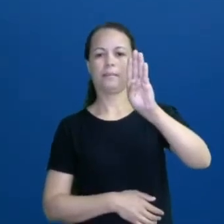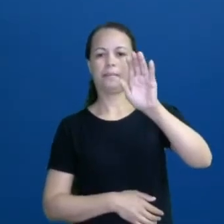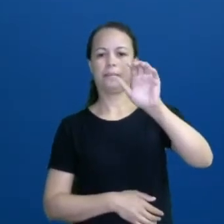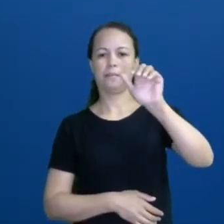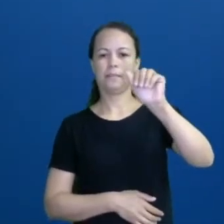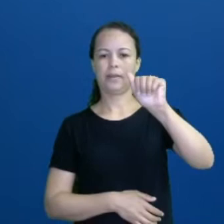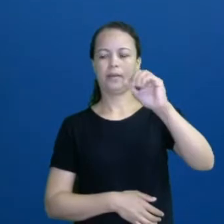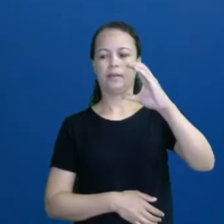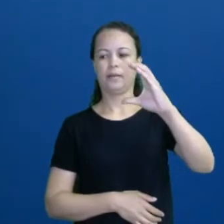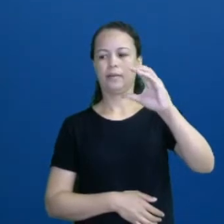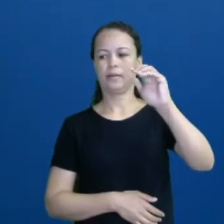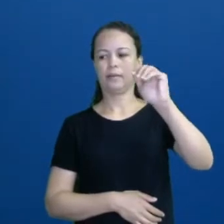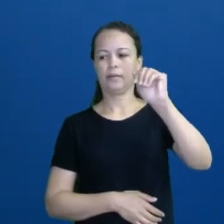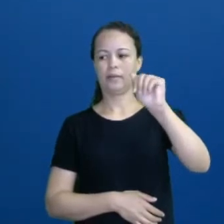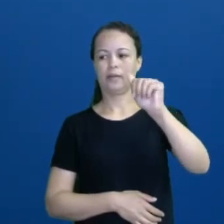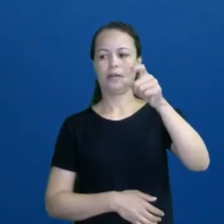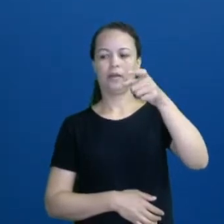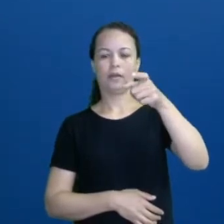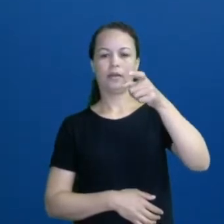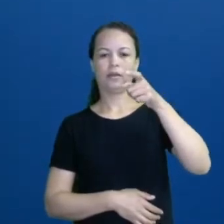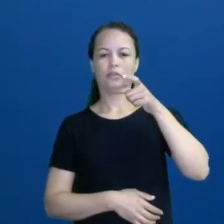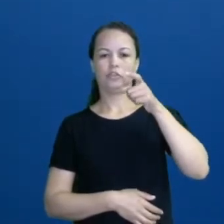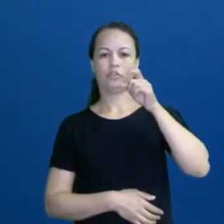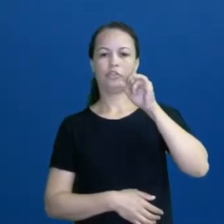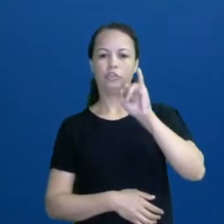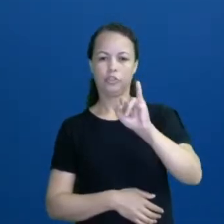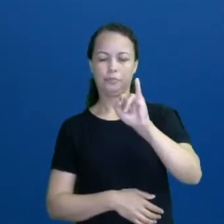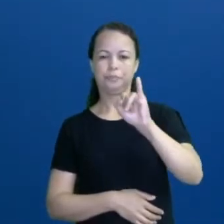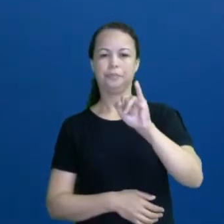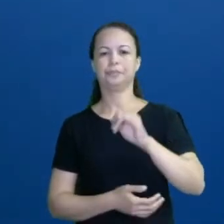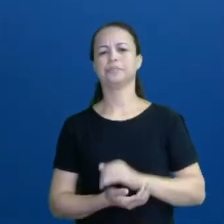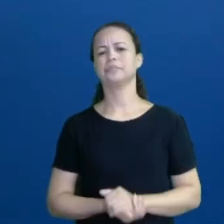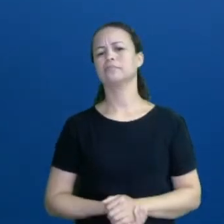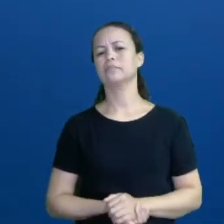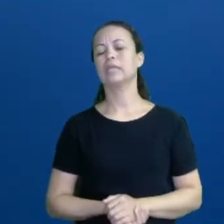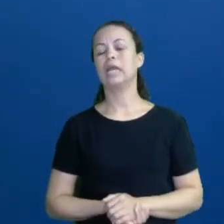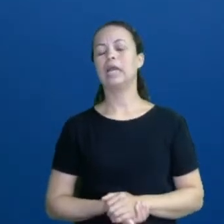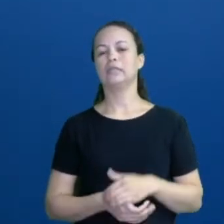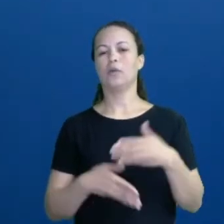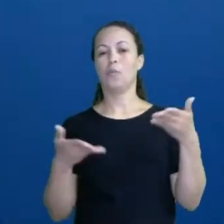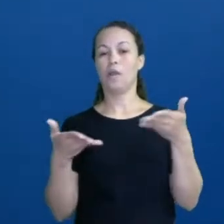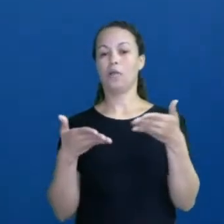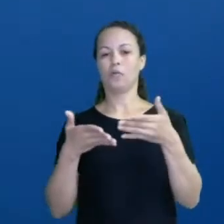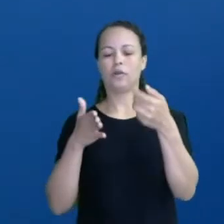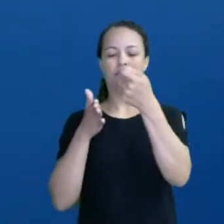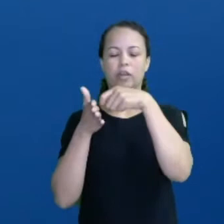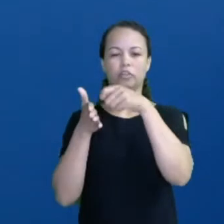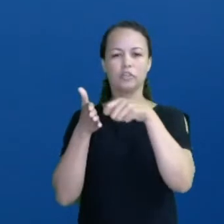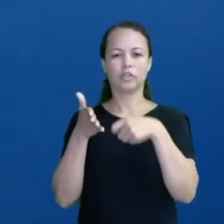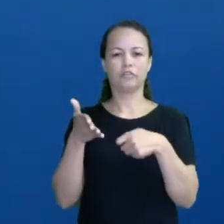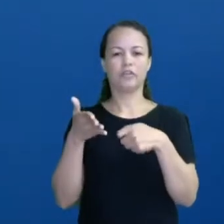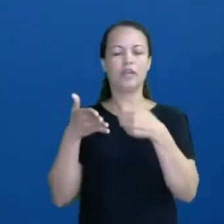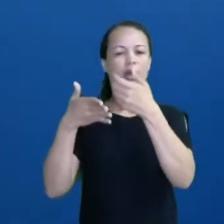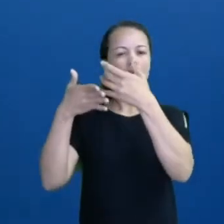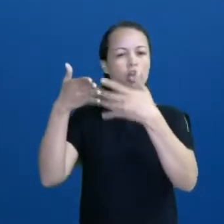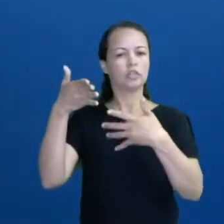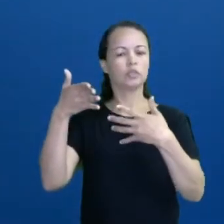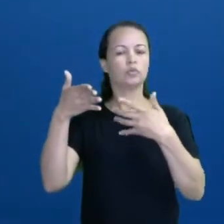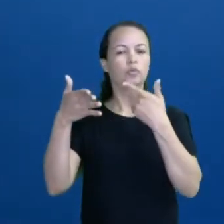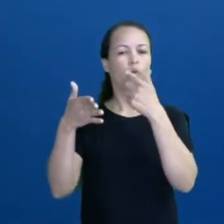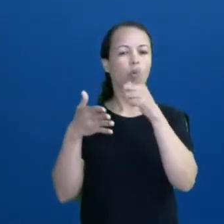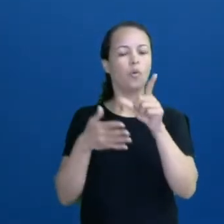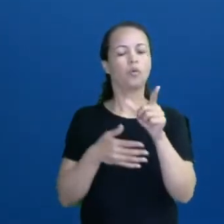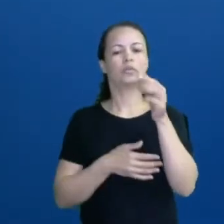abacaxi. A Mara já escreveu o nome do abacaxi. Então a gente vai agora escrever as outras